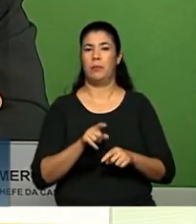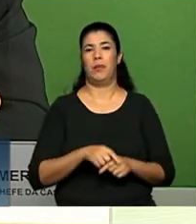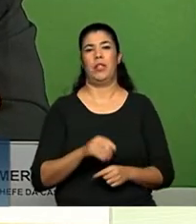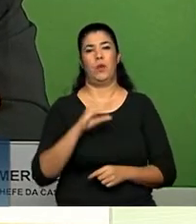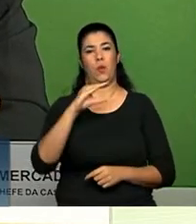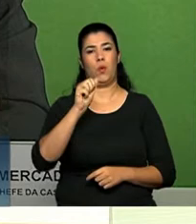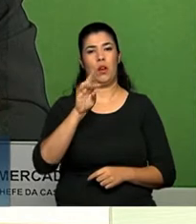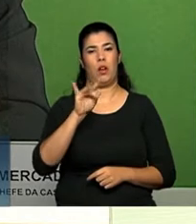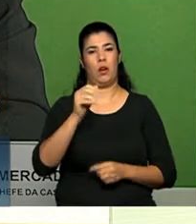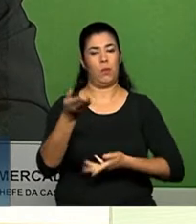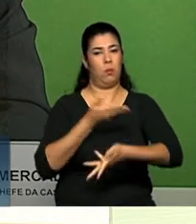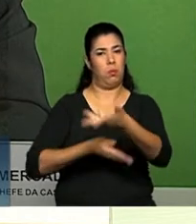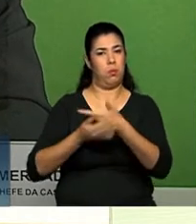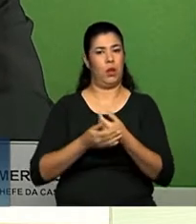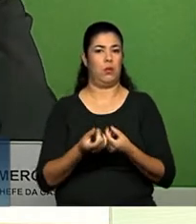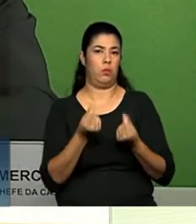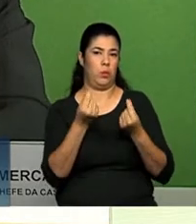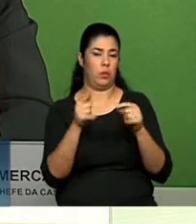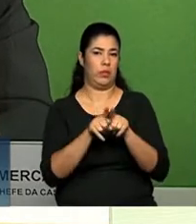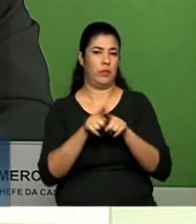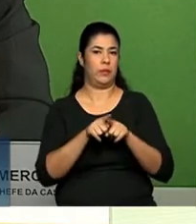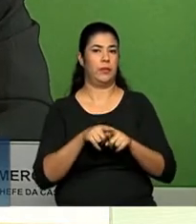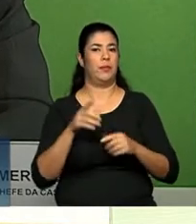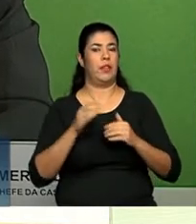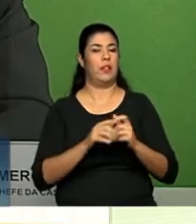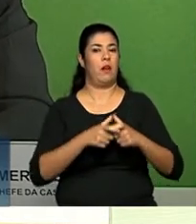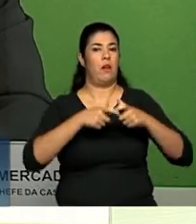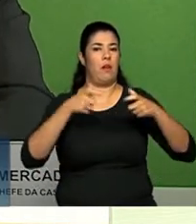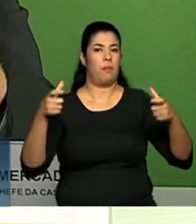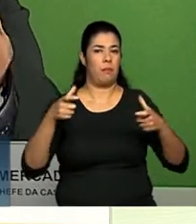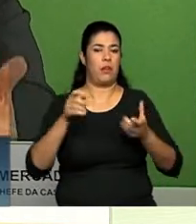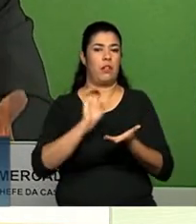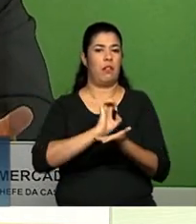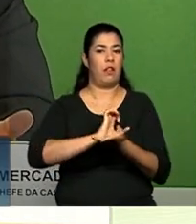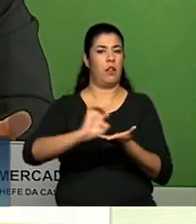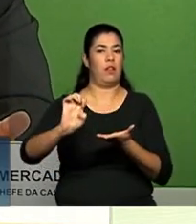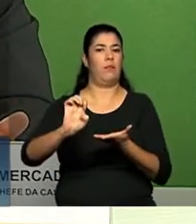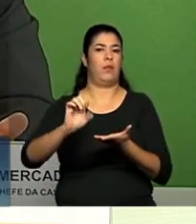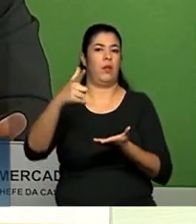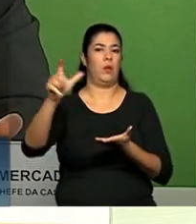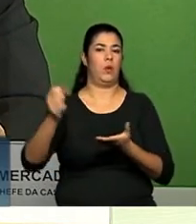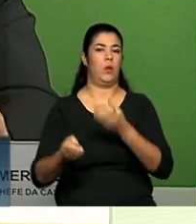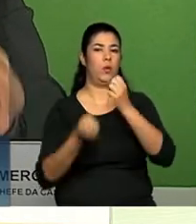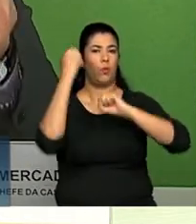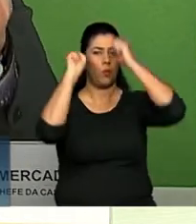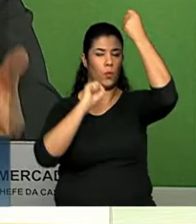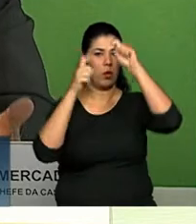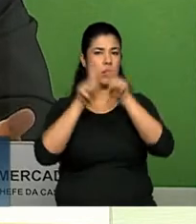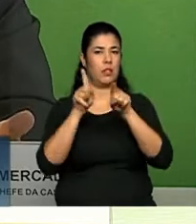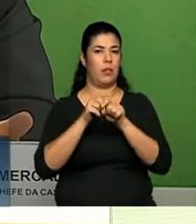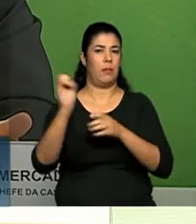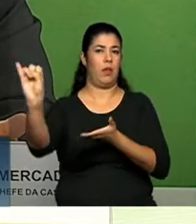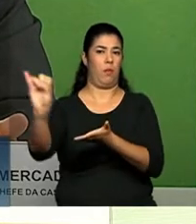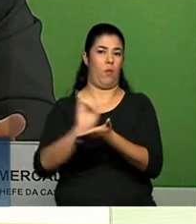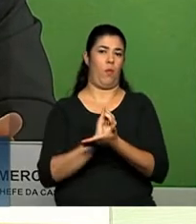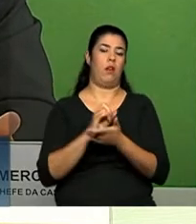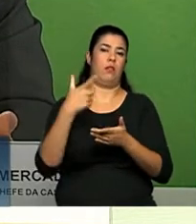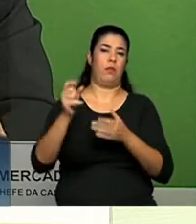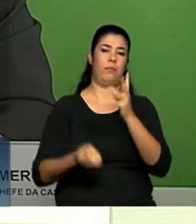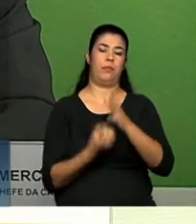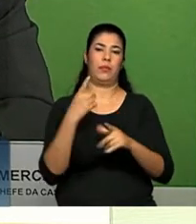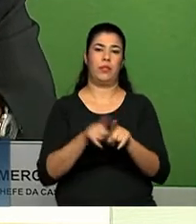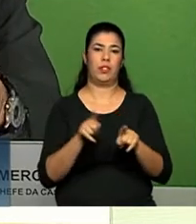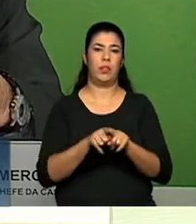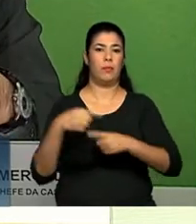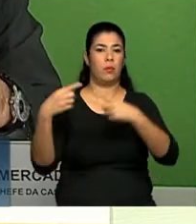a competitividade do Brasil, aumenta as exportações da indústria, diminui a pressão dos importados, aumenta a competitividade da